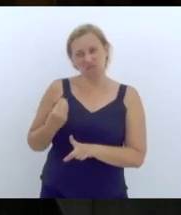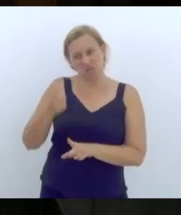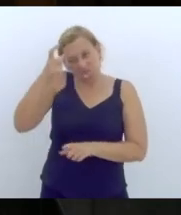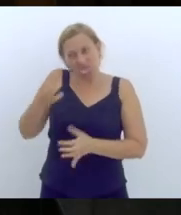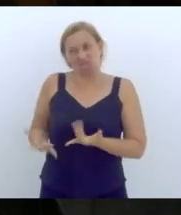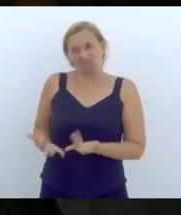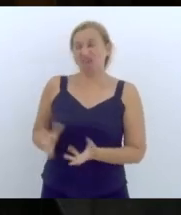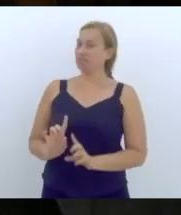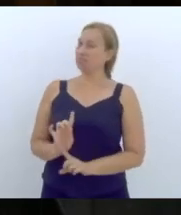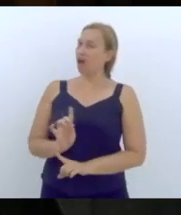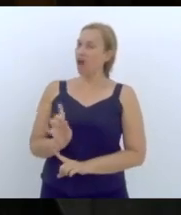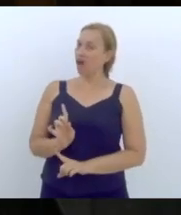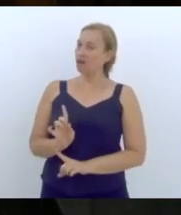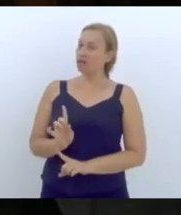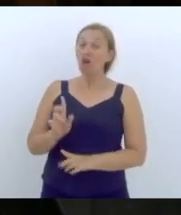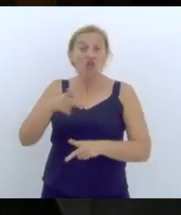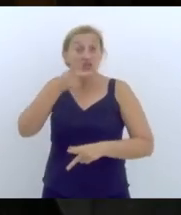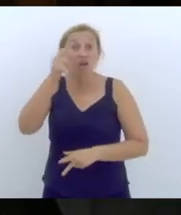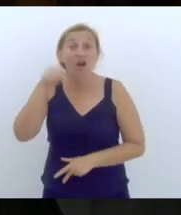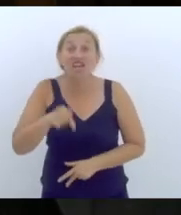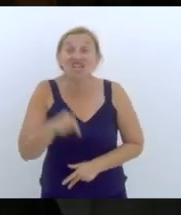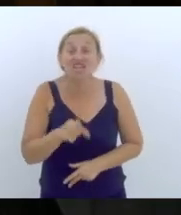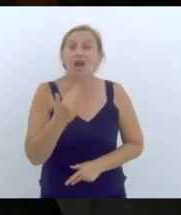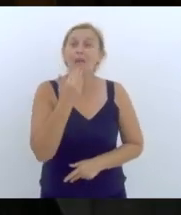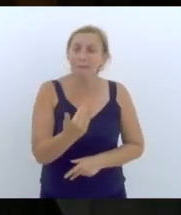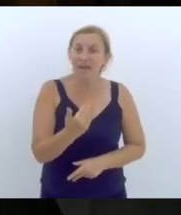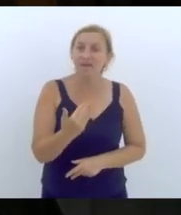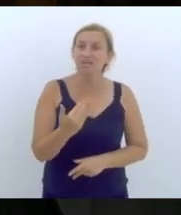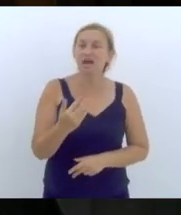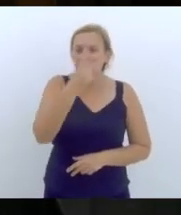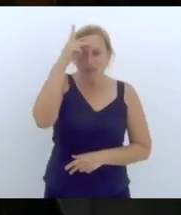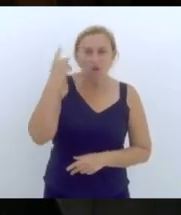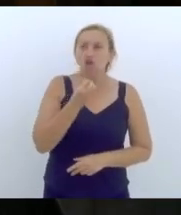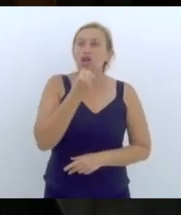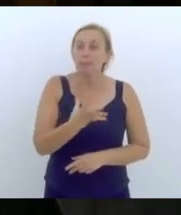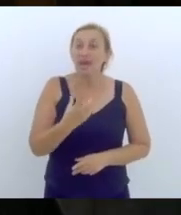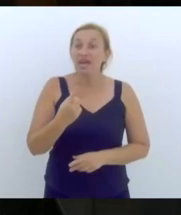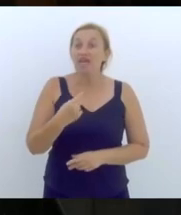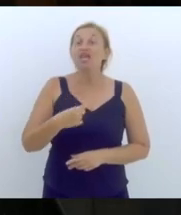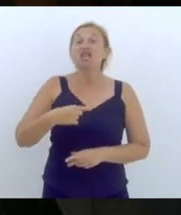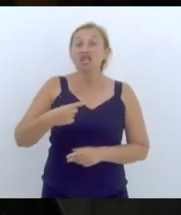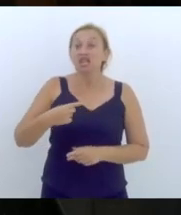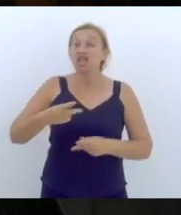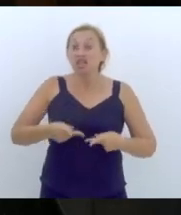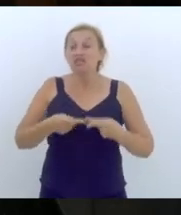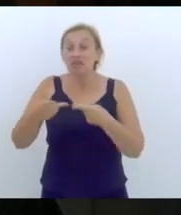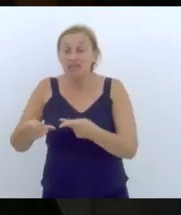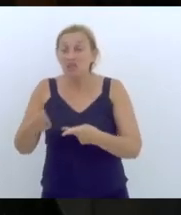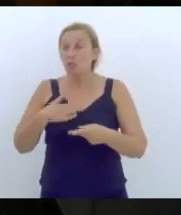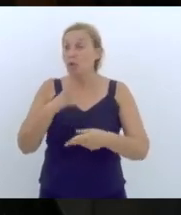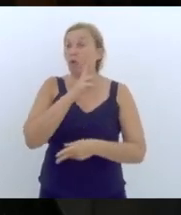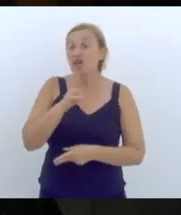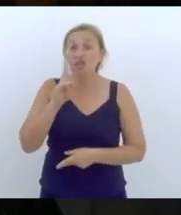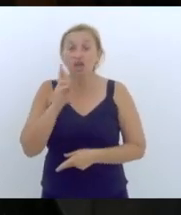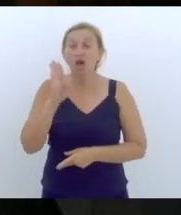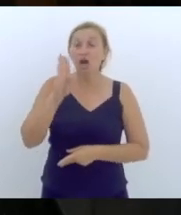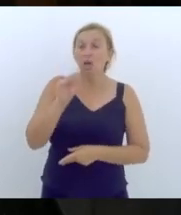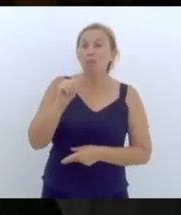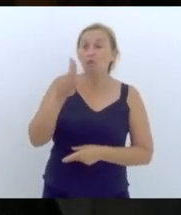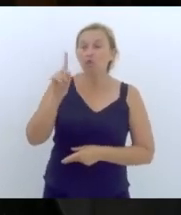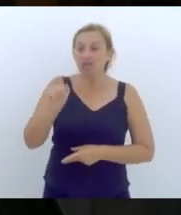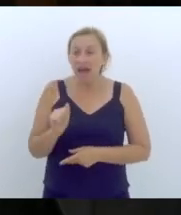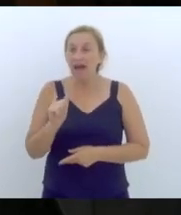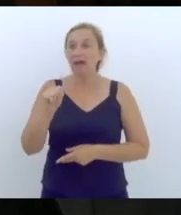contrário, eu conclamo aqui e peço às pessoas de bem que frequentam, sim, o meu restaurante chamado Buda Beach Cabo